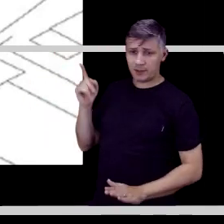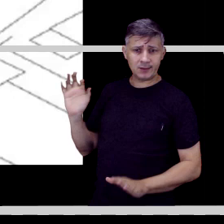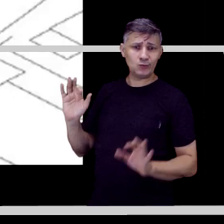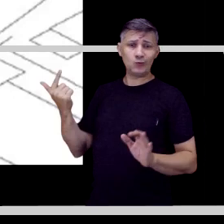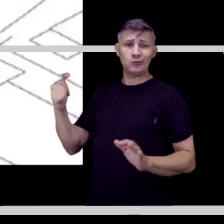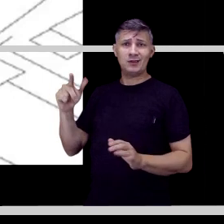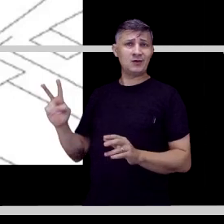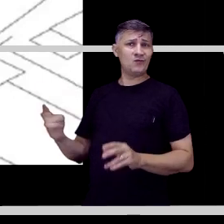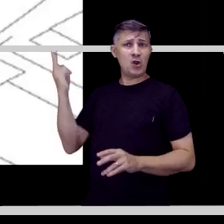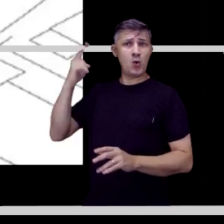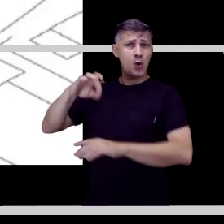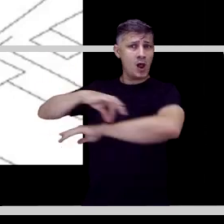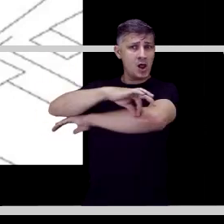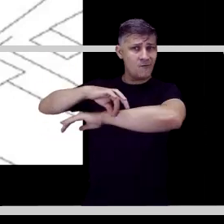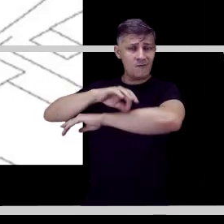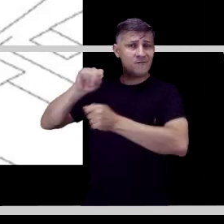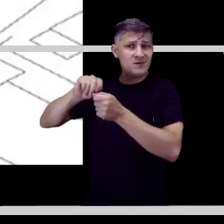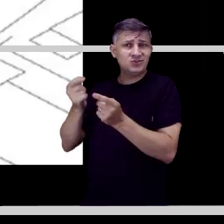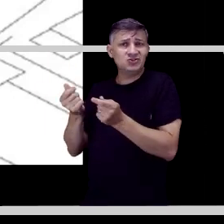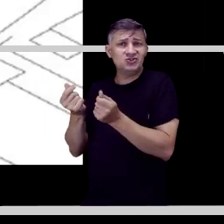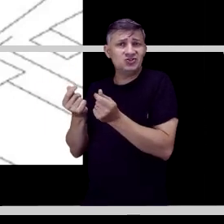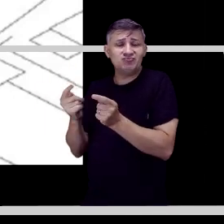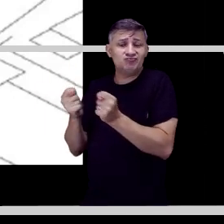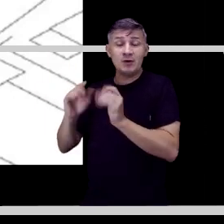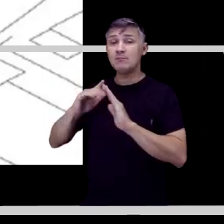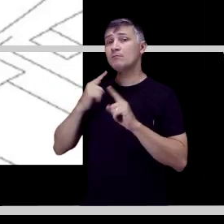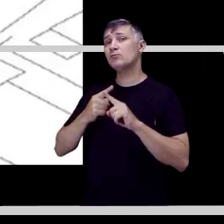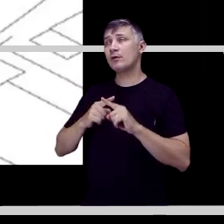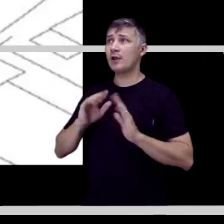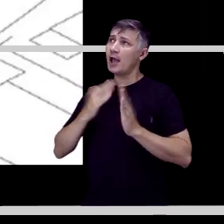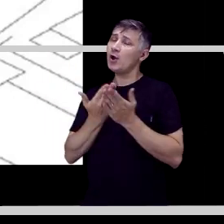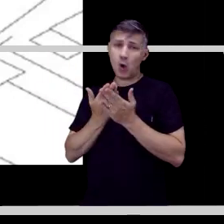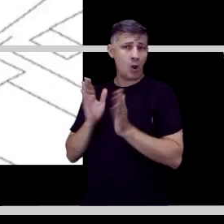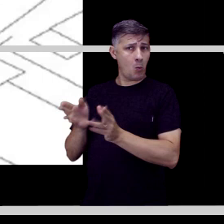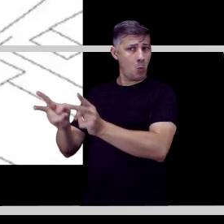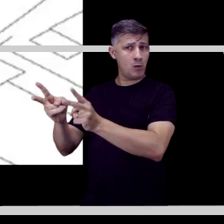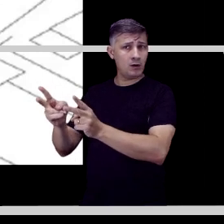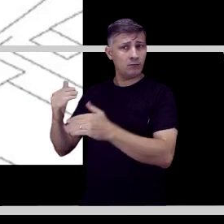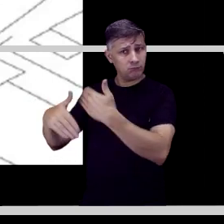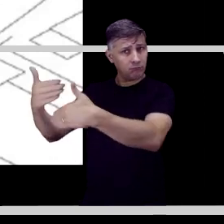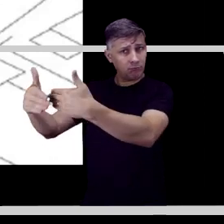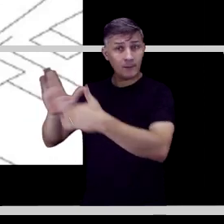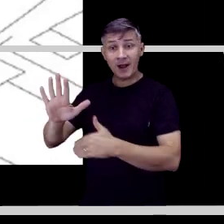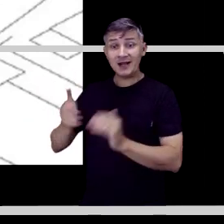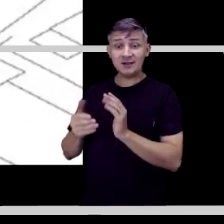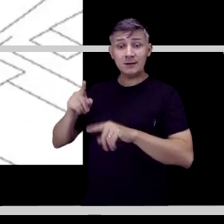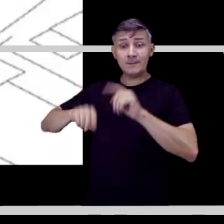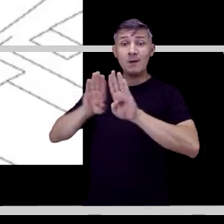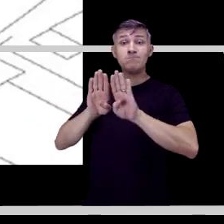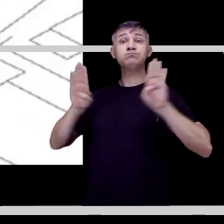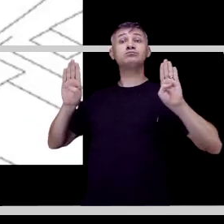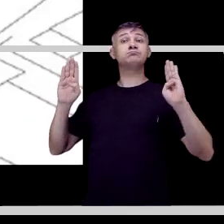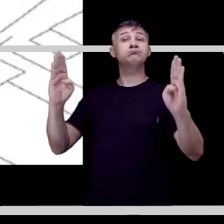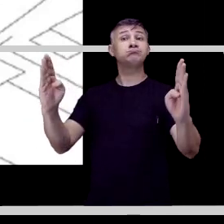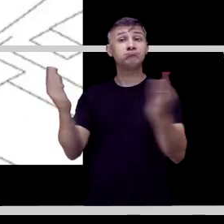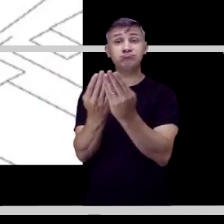valor arquitetônico, feitas com baixo orçamento, porque a escola pudesse funcionar, e especialmente assim a retirada do muro, né? Outra